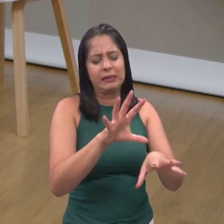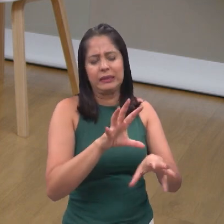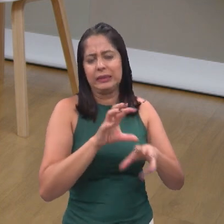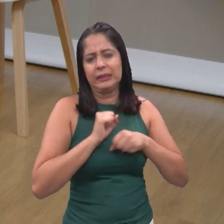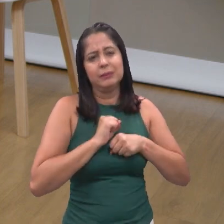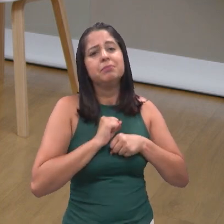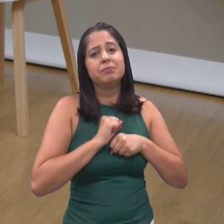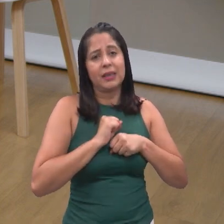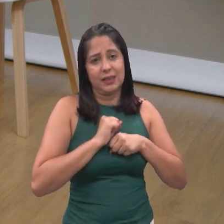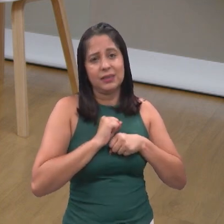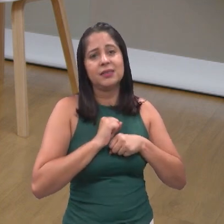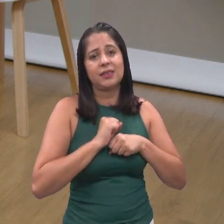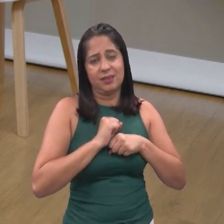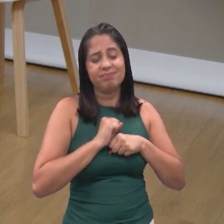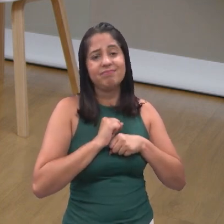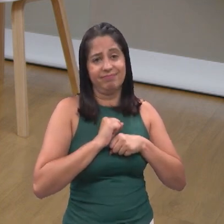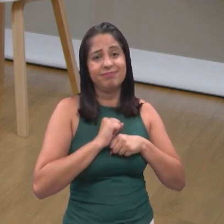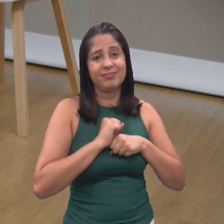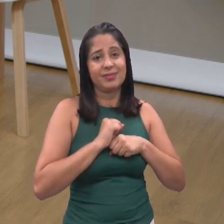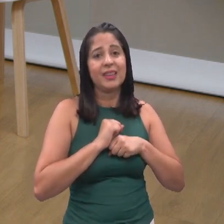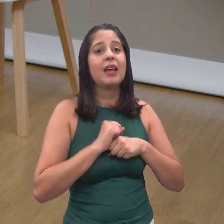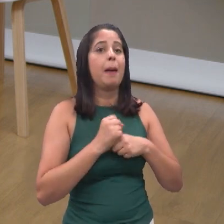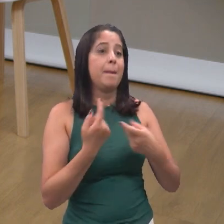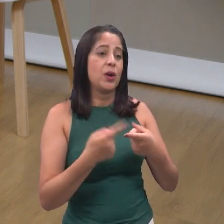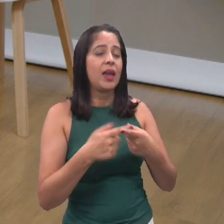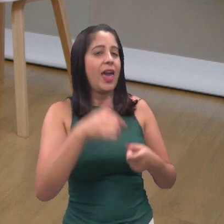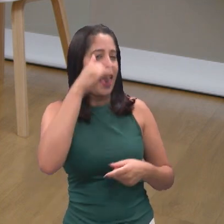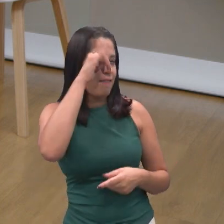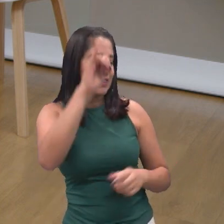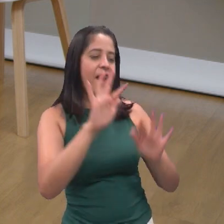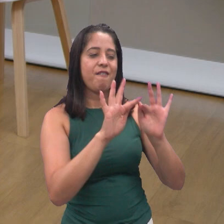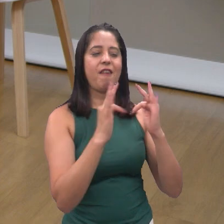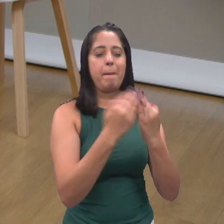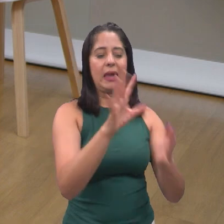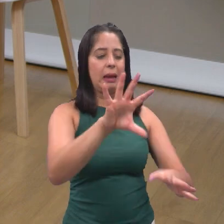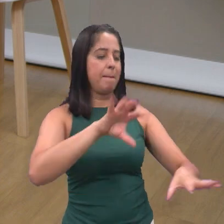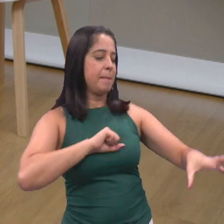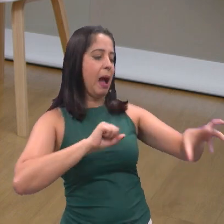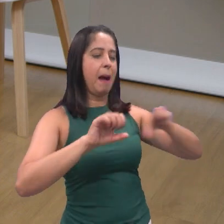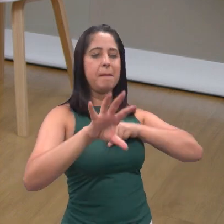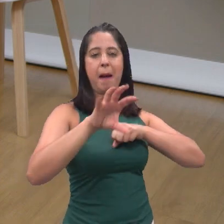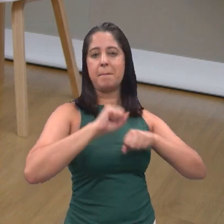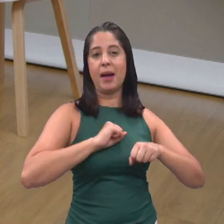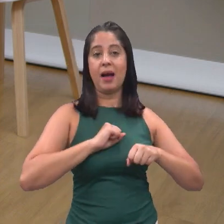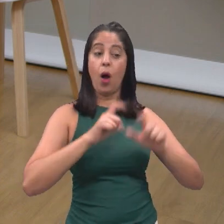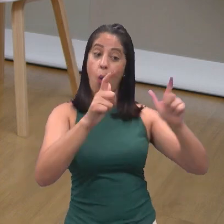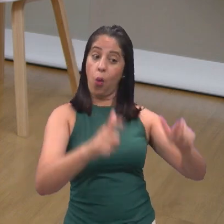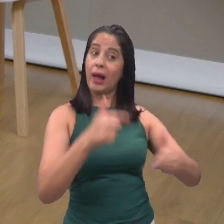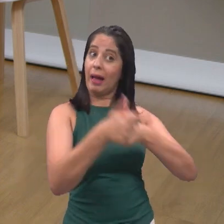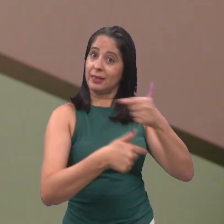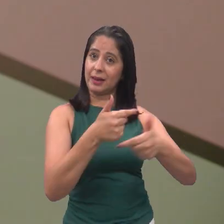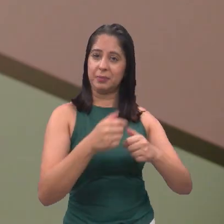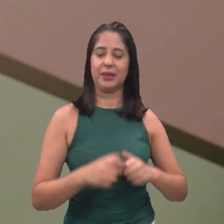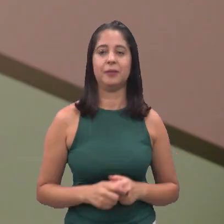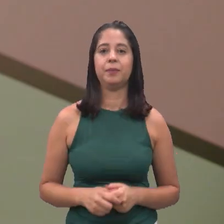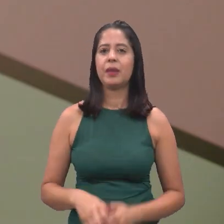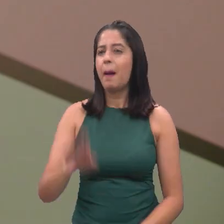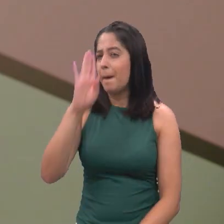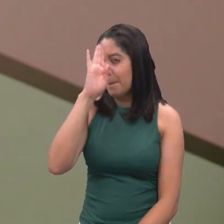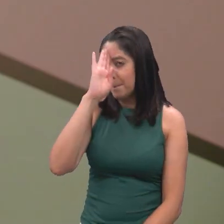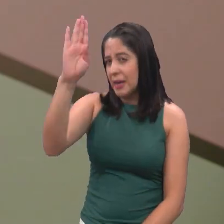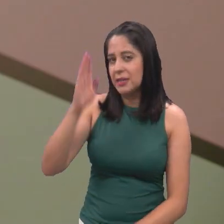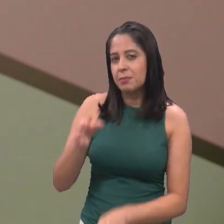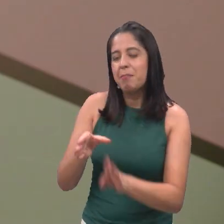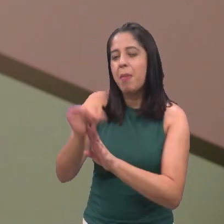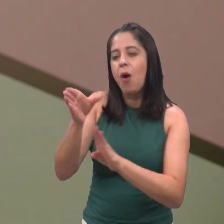perdão, atinja os nossos lares, as nossas famílias, o nosso ambiente de trabalho. Sim, acho que a principal mensagem